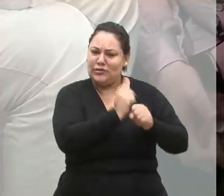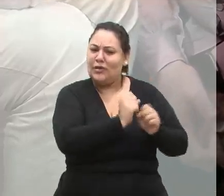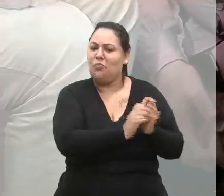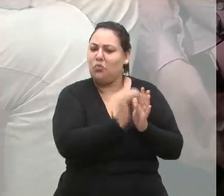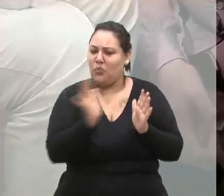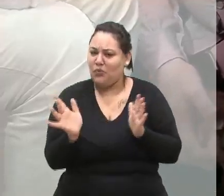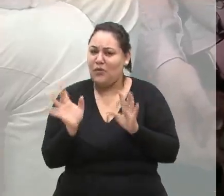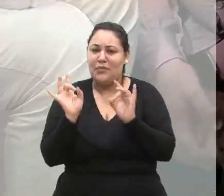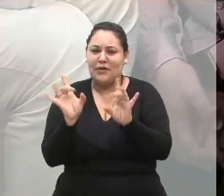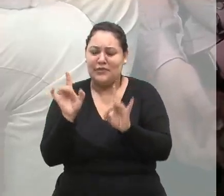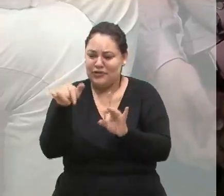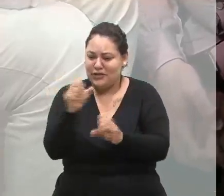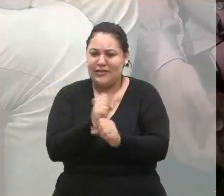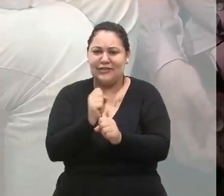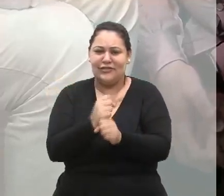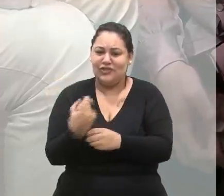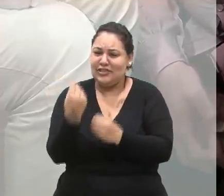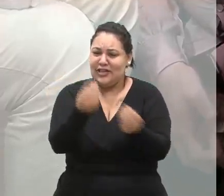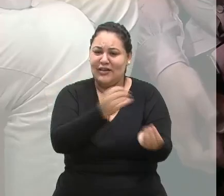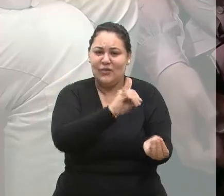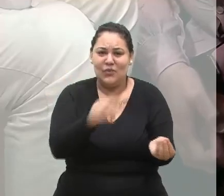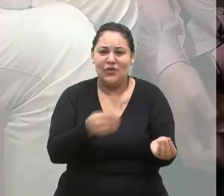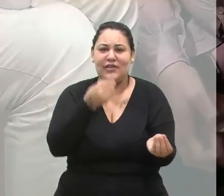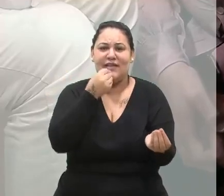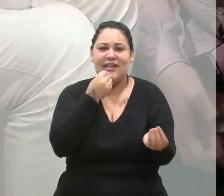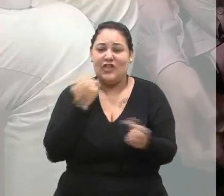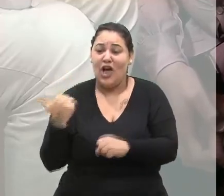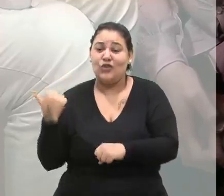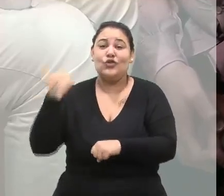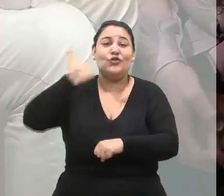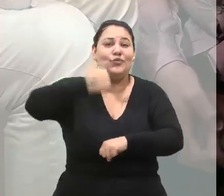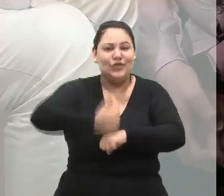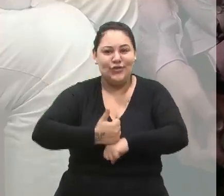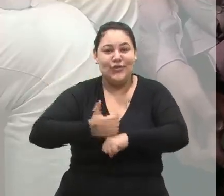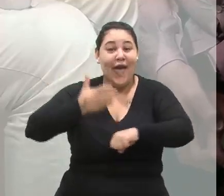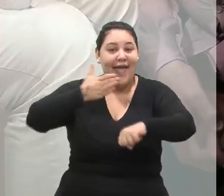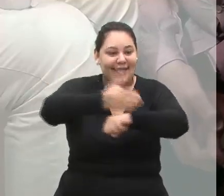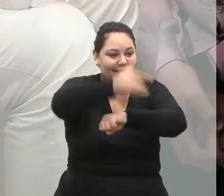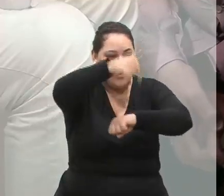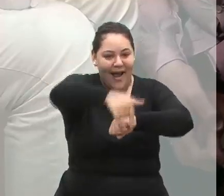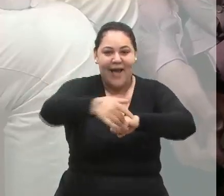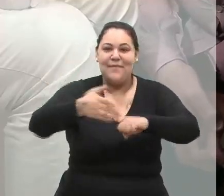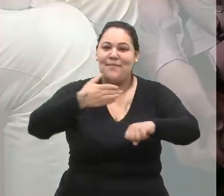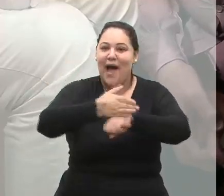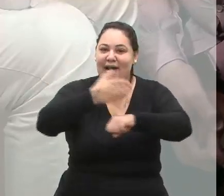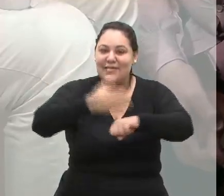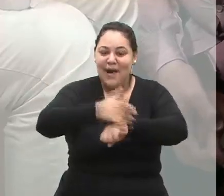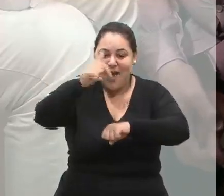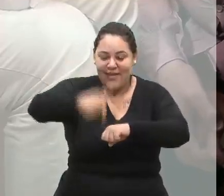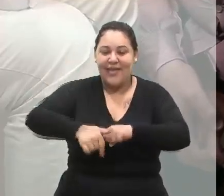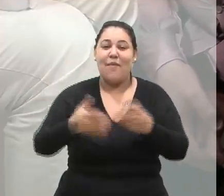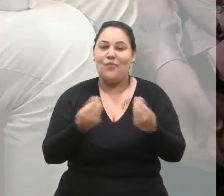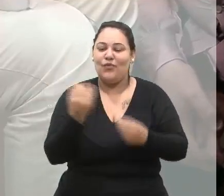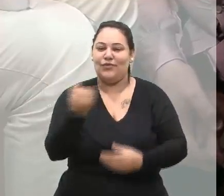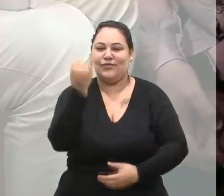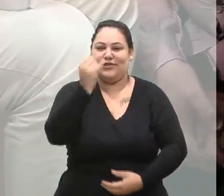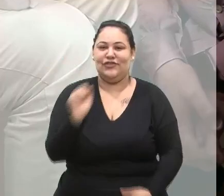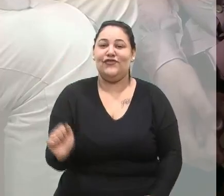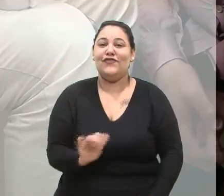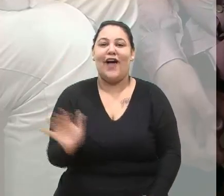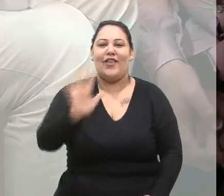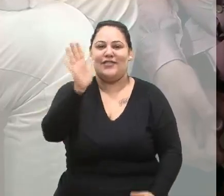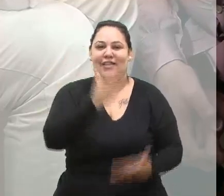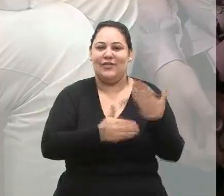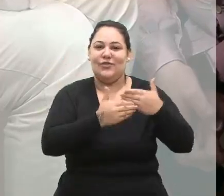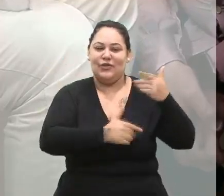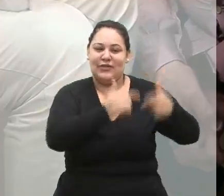ano, de dar a oportunidade aos suplentes. É muito importante valorizar o trabalho, mesmo que